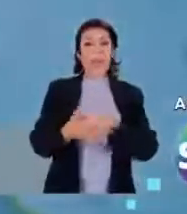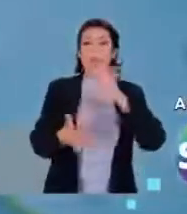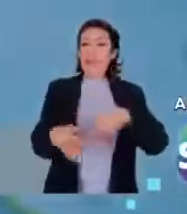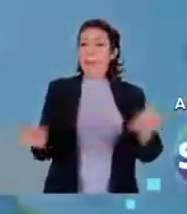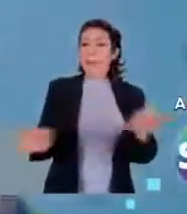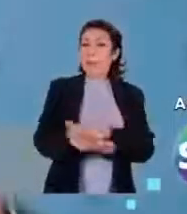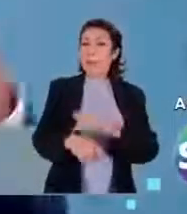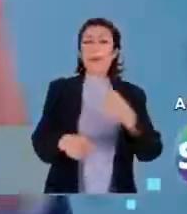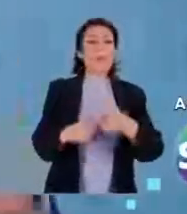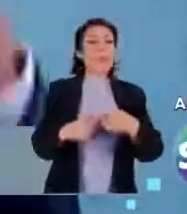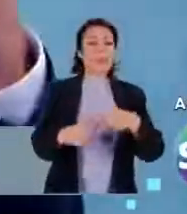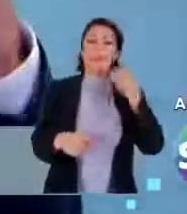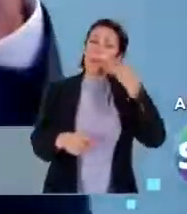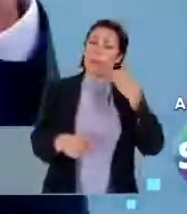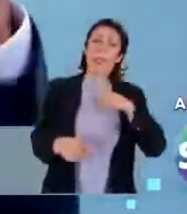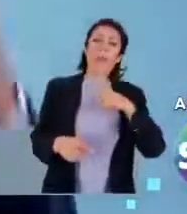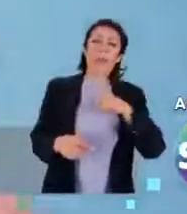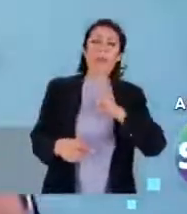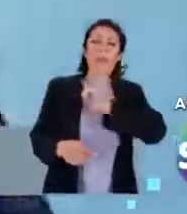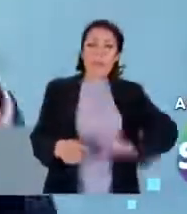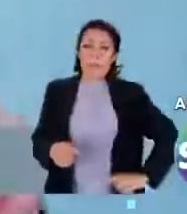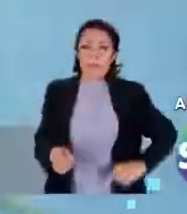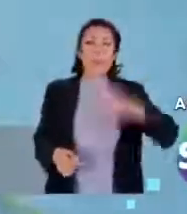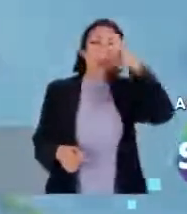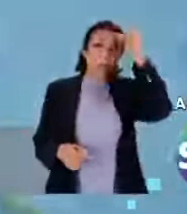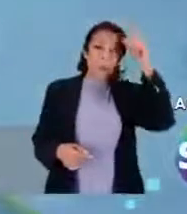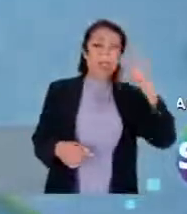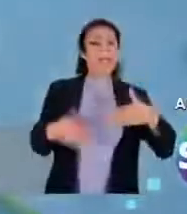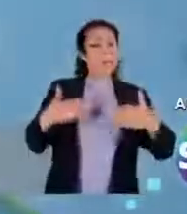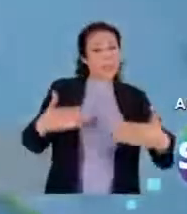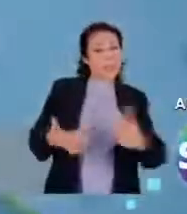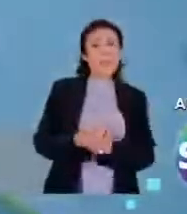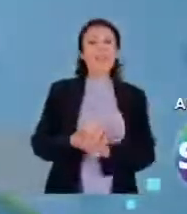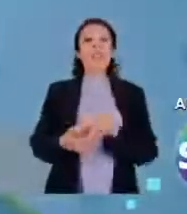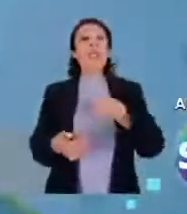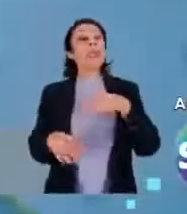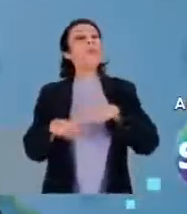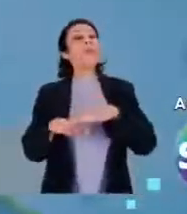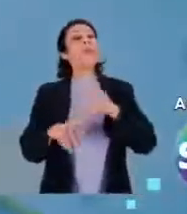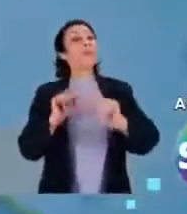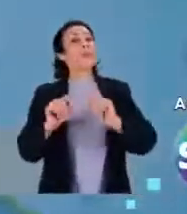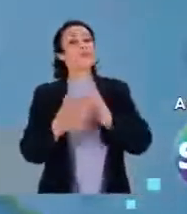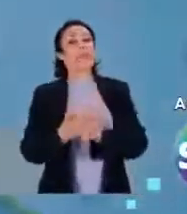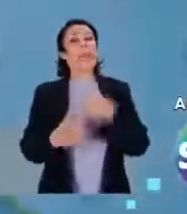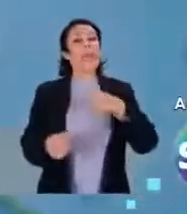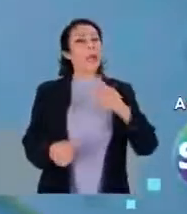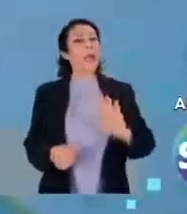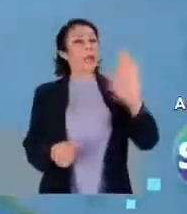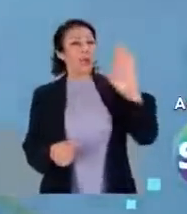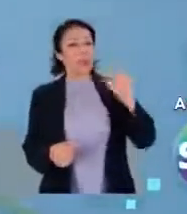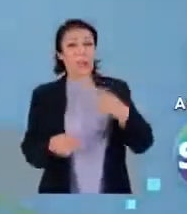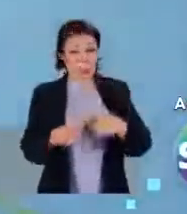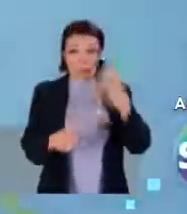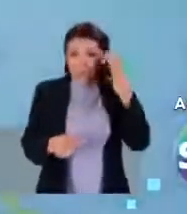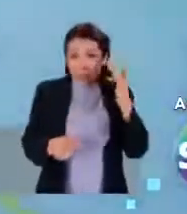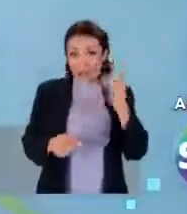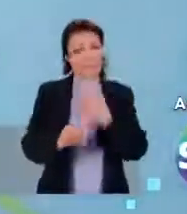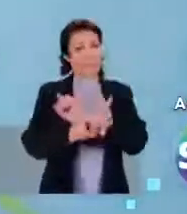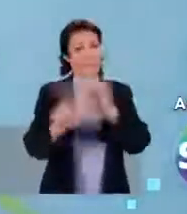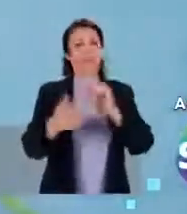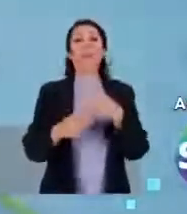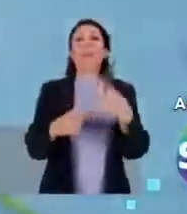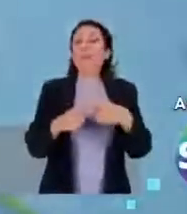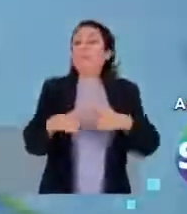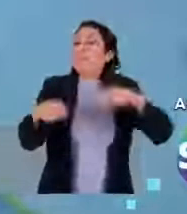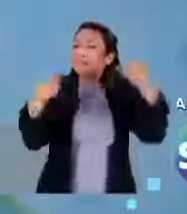aqui porque eu sou muito experiente Governador Prefeito infinito etc e eu tô fazendo o quê Eu não estou candidato porque é fácil eu estou candidato Porque